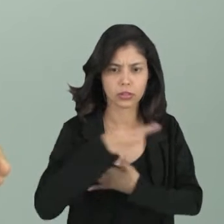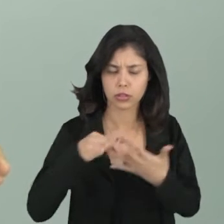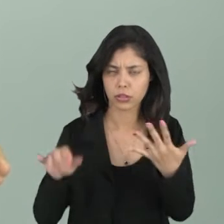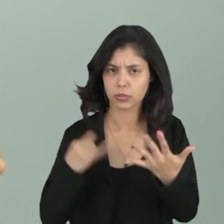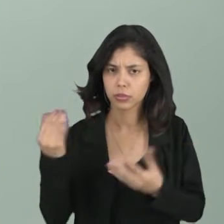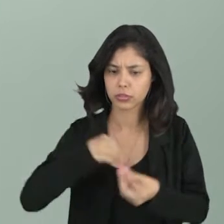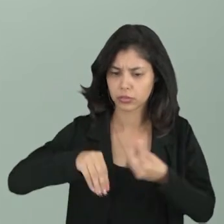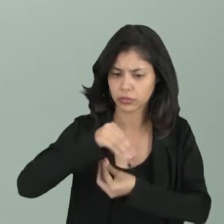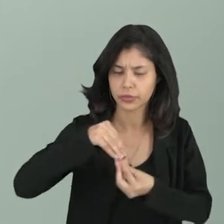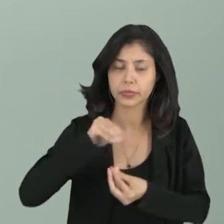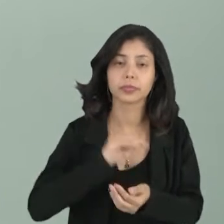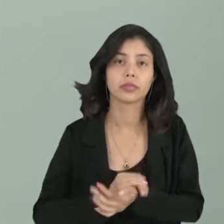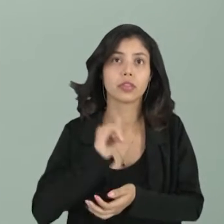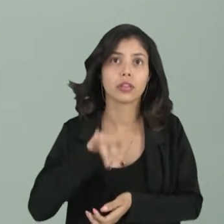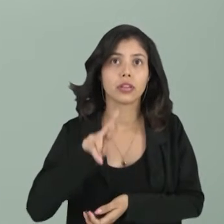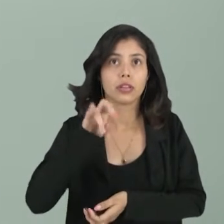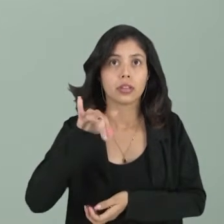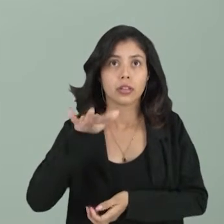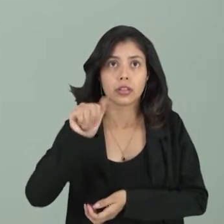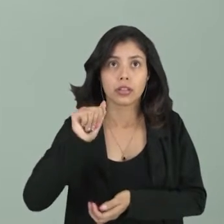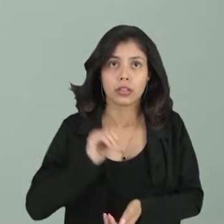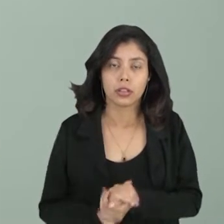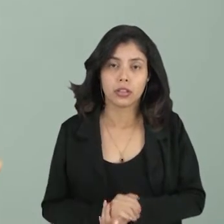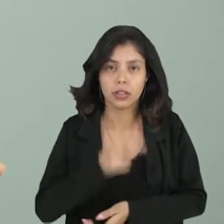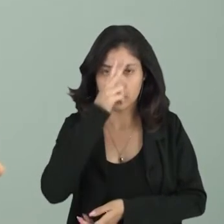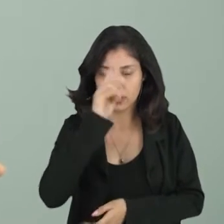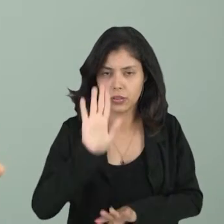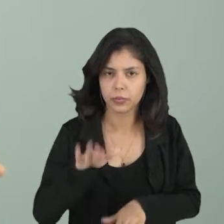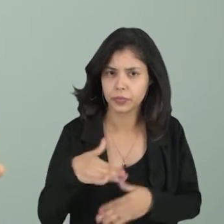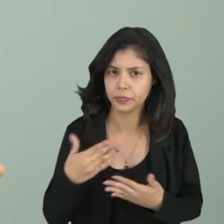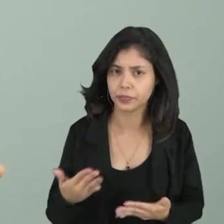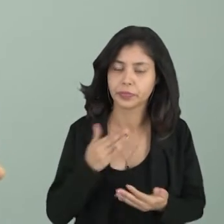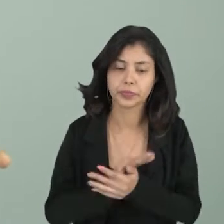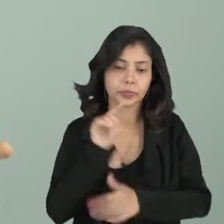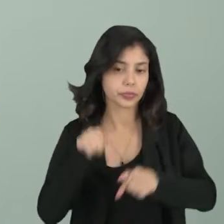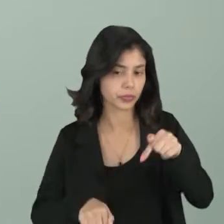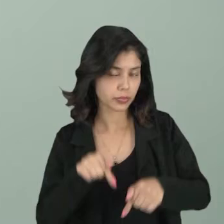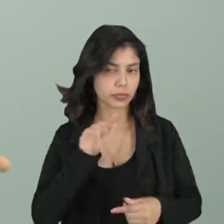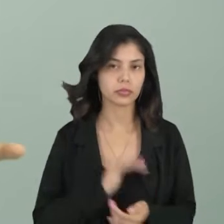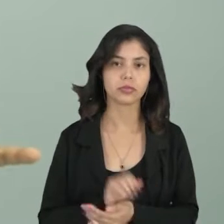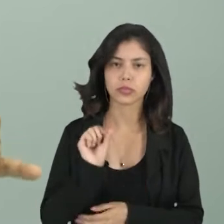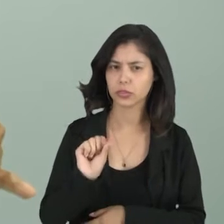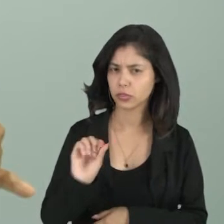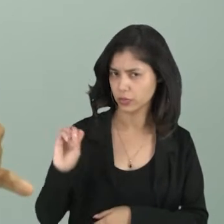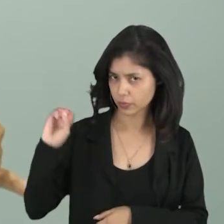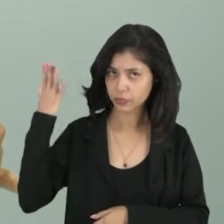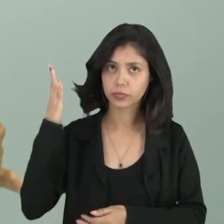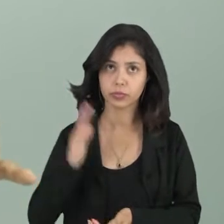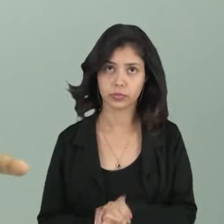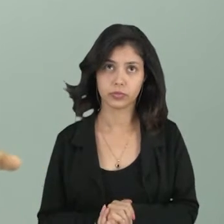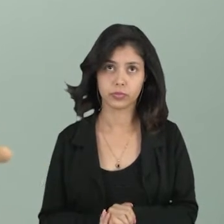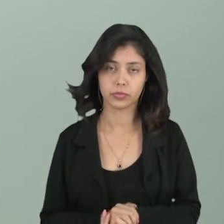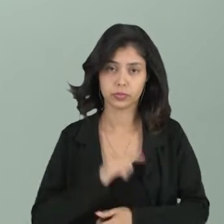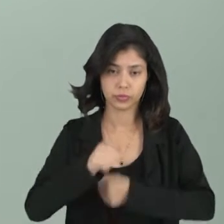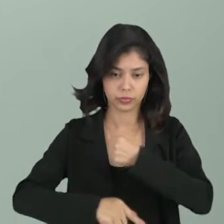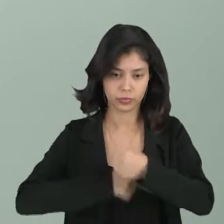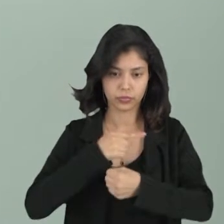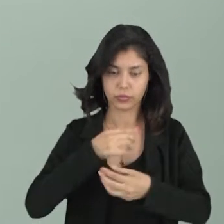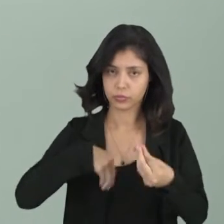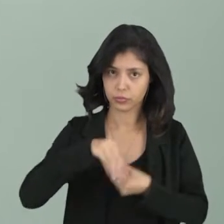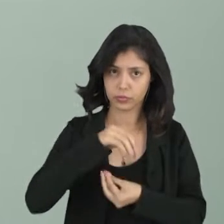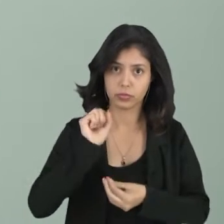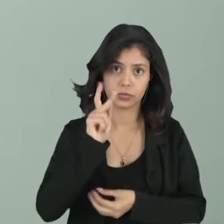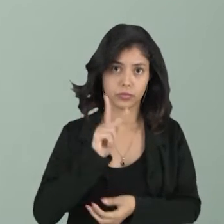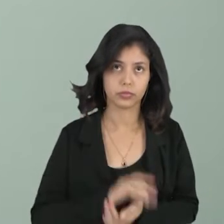tipos de reações inorgânicas, nós vamos relembrar o que são as reações químicas e o que acontece com os átomos nessas